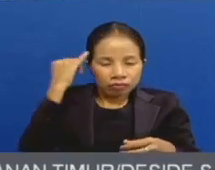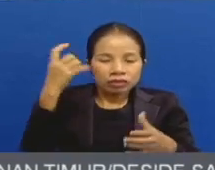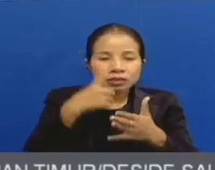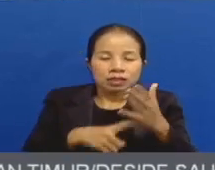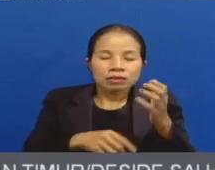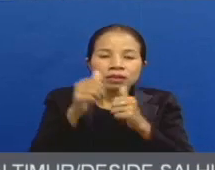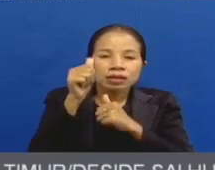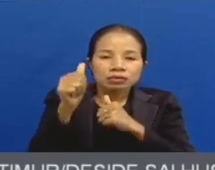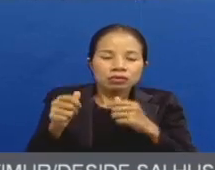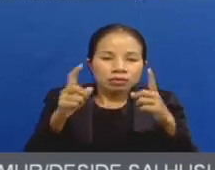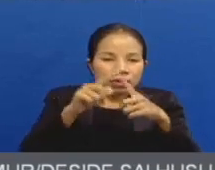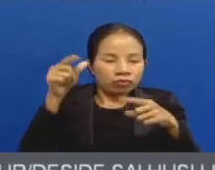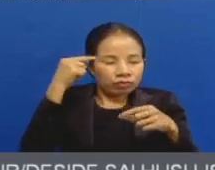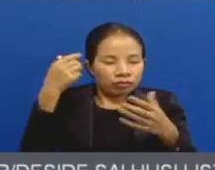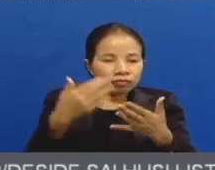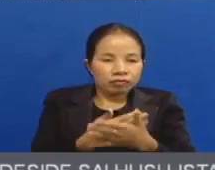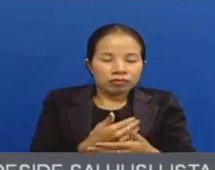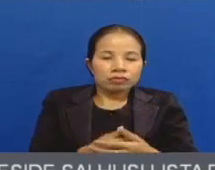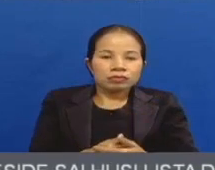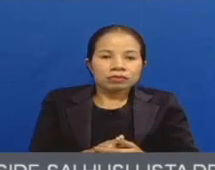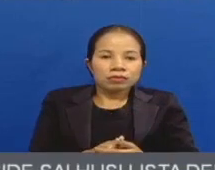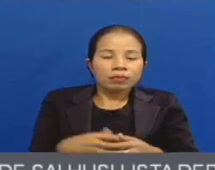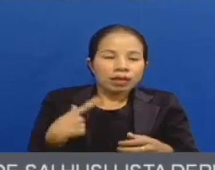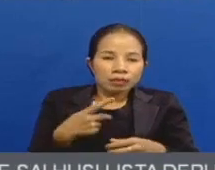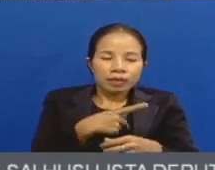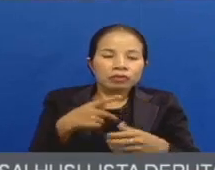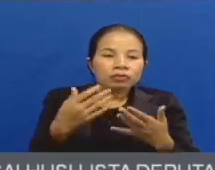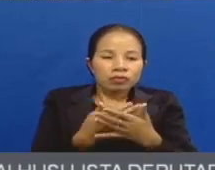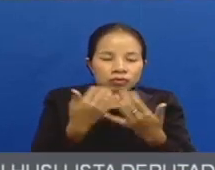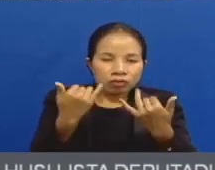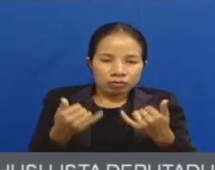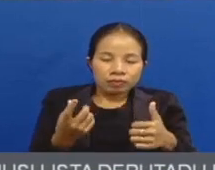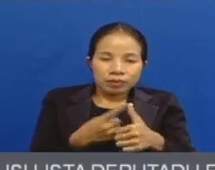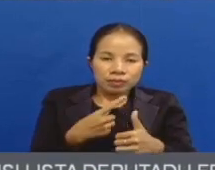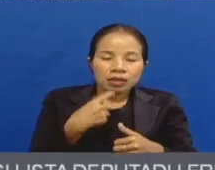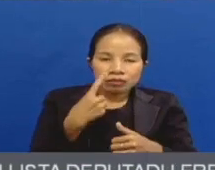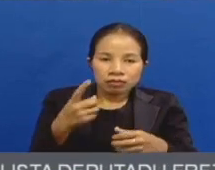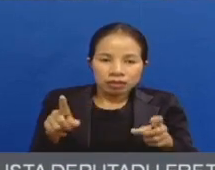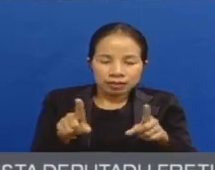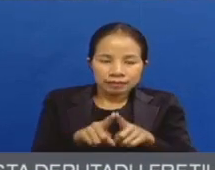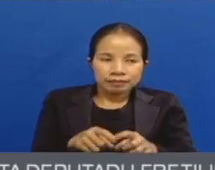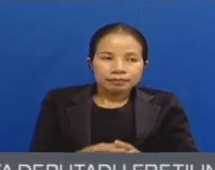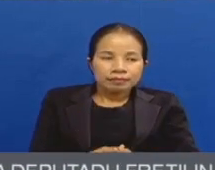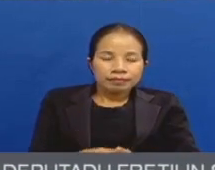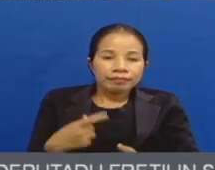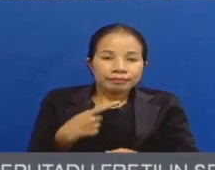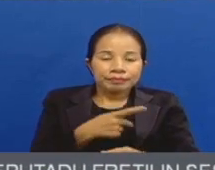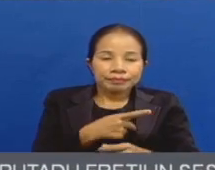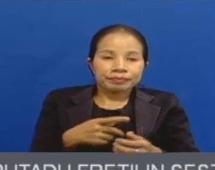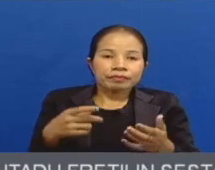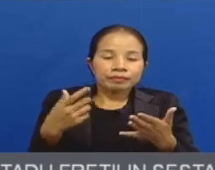ato oba governo fong nomos legislatura fong ida agora dia kepada lalu katu dia anesane legislatura